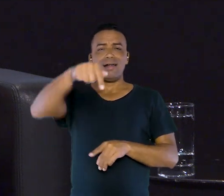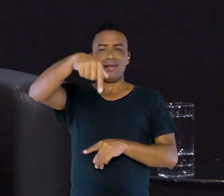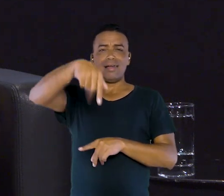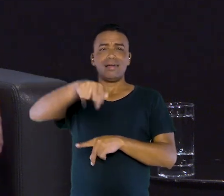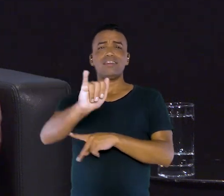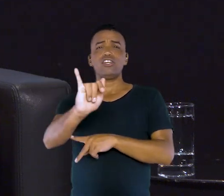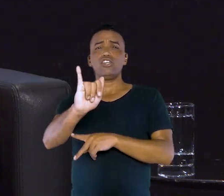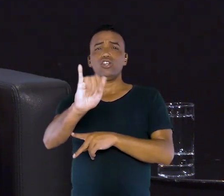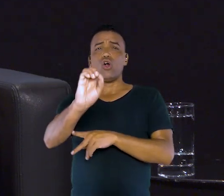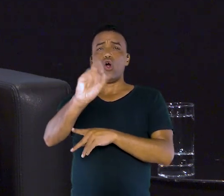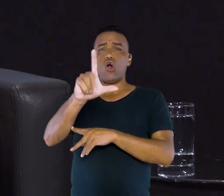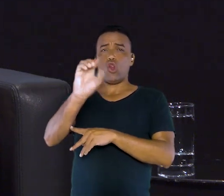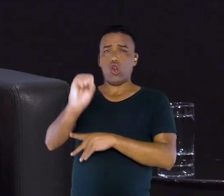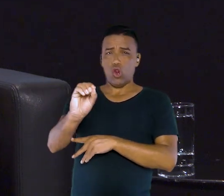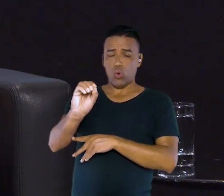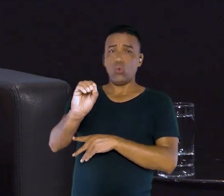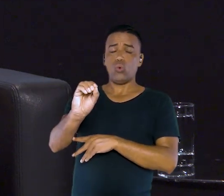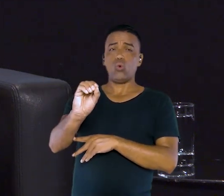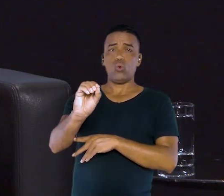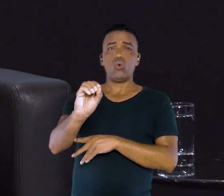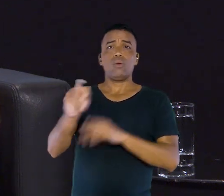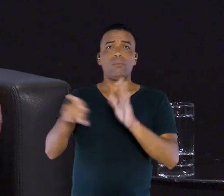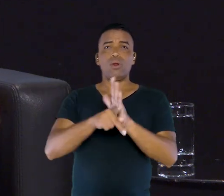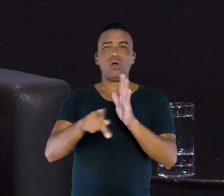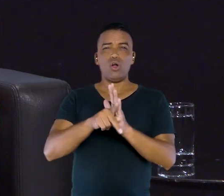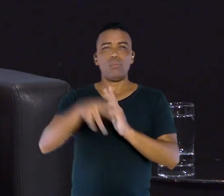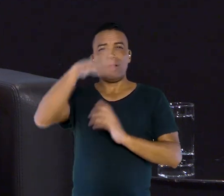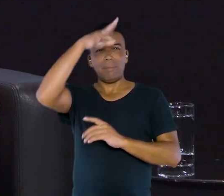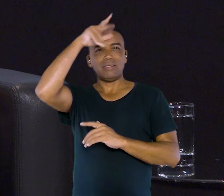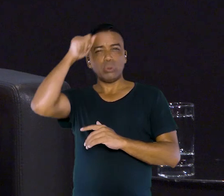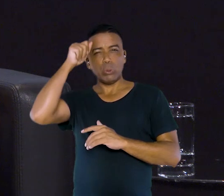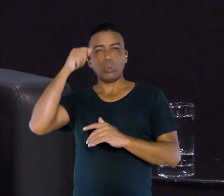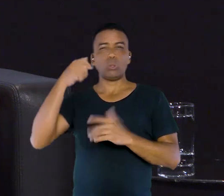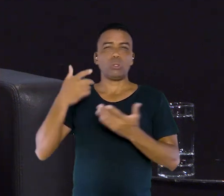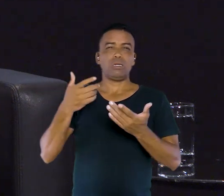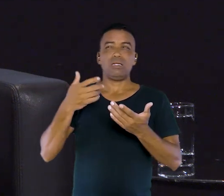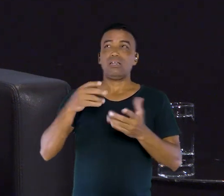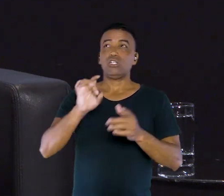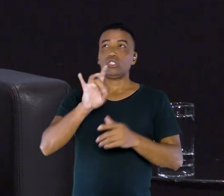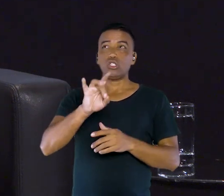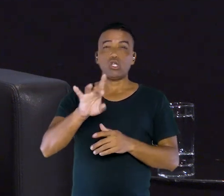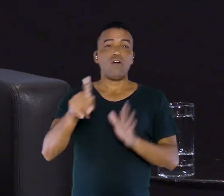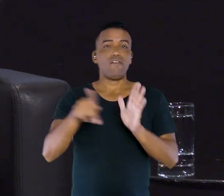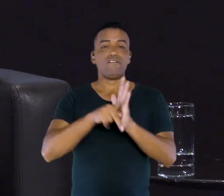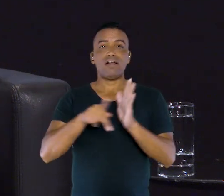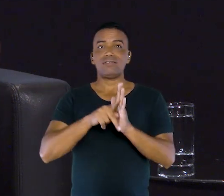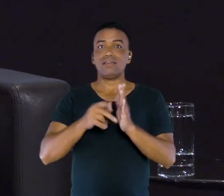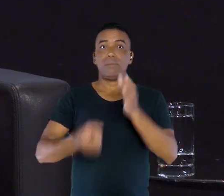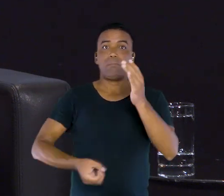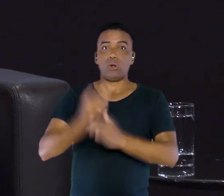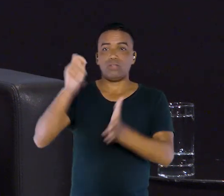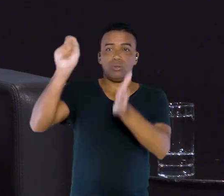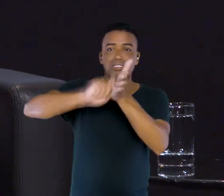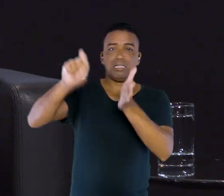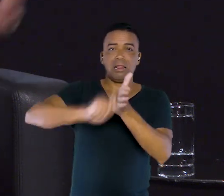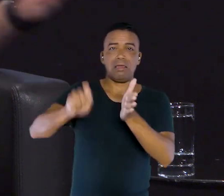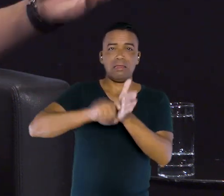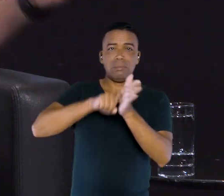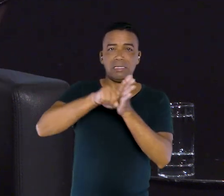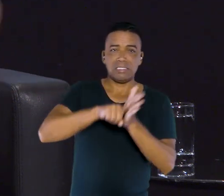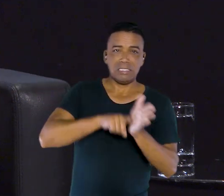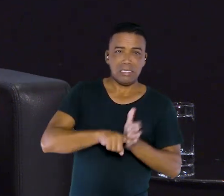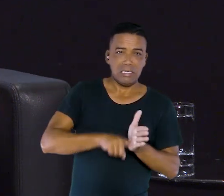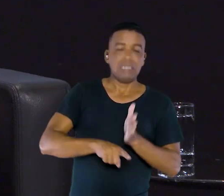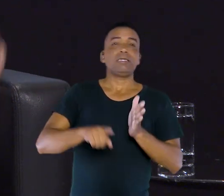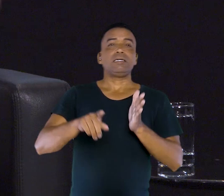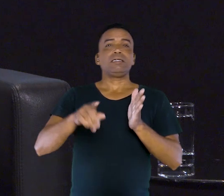na região amazônica, mais de 30 anos, diferentes lugares da Amazônia, e eu comecei a perceber que não bastava apenas fazer aquela produção acadêmica que é típica,